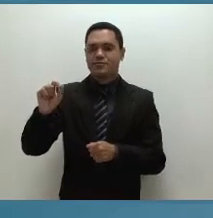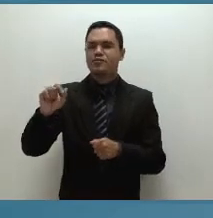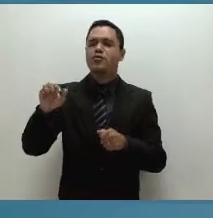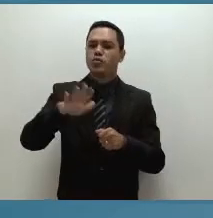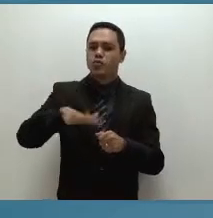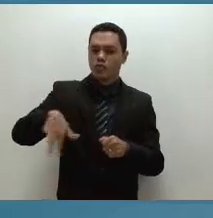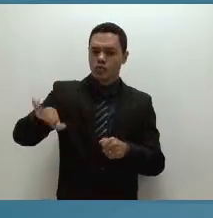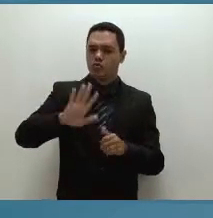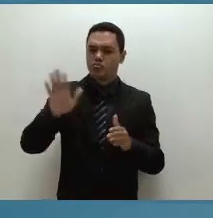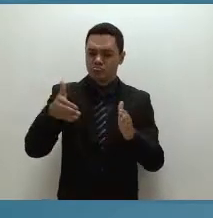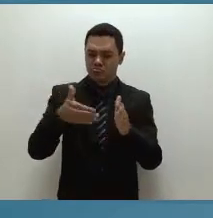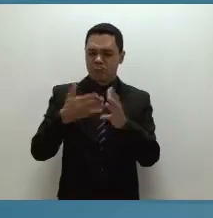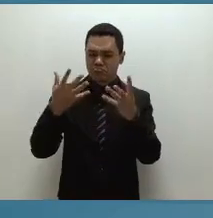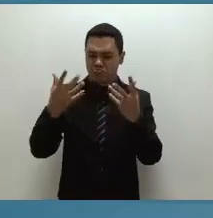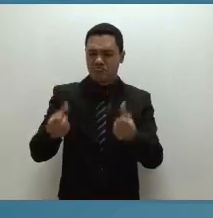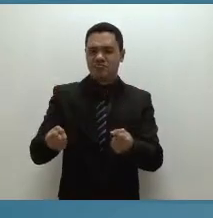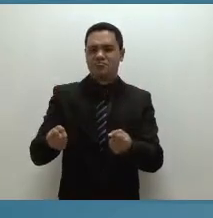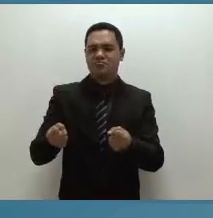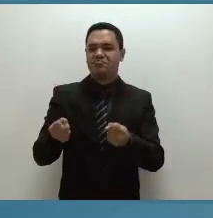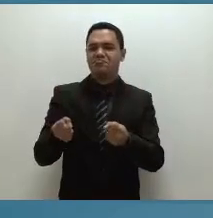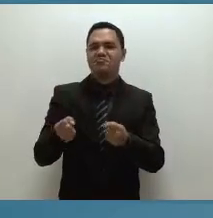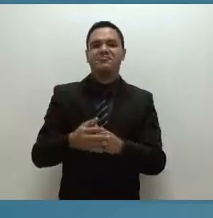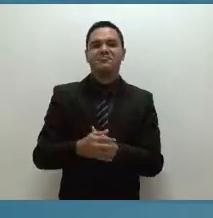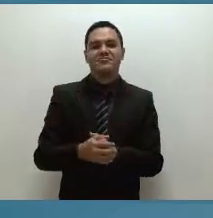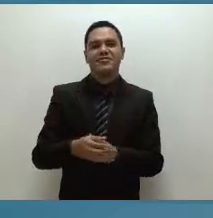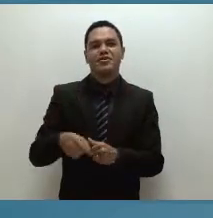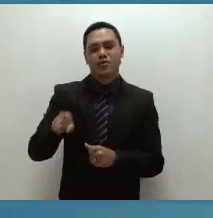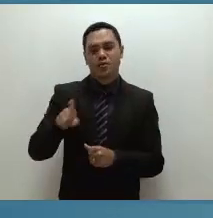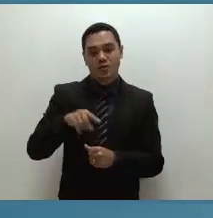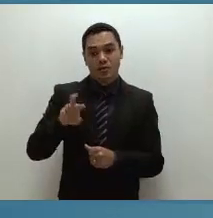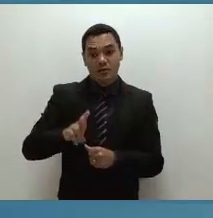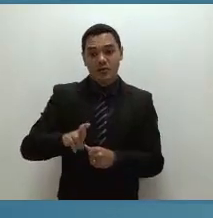pensando, é o nosso compromisso, maior da nossa responsabilidade.